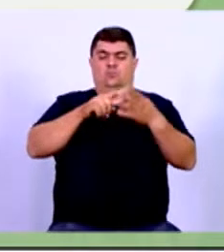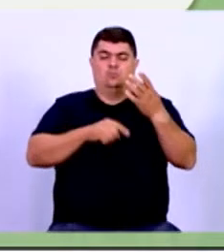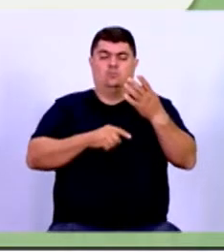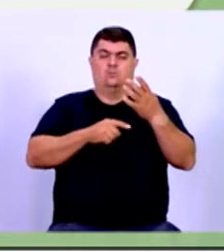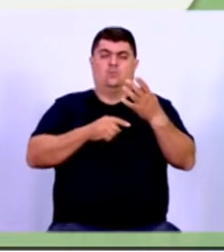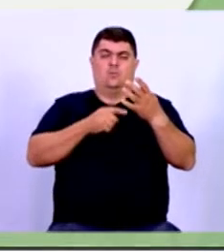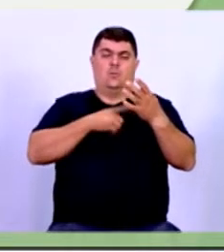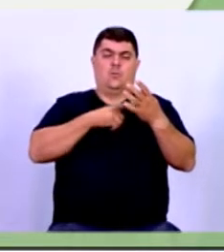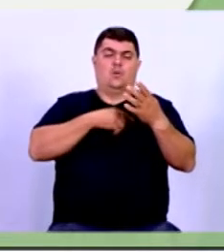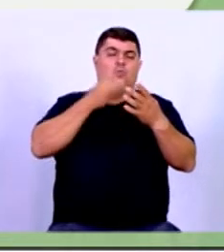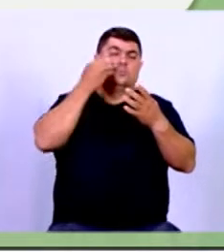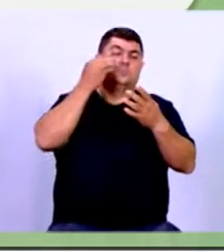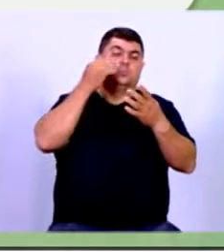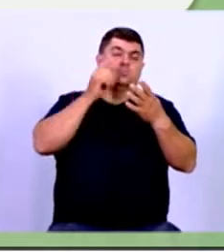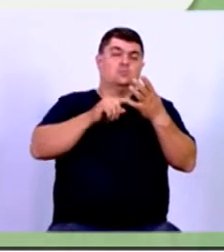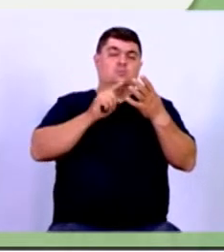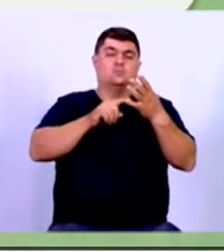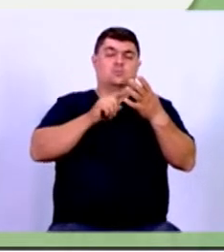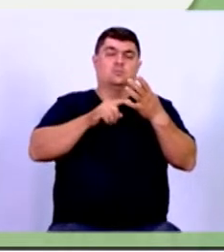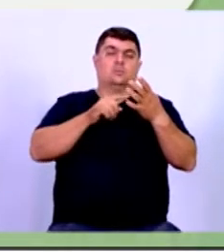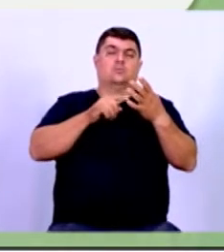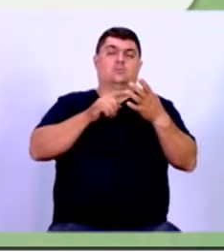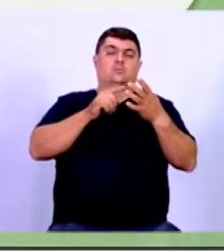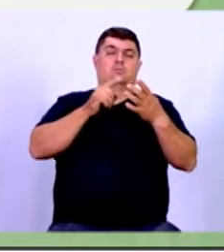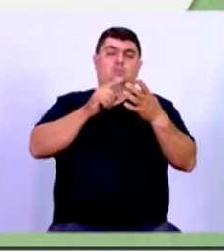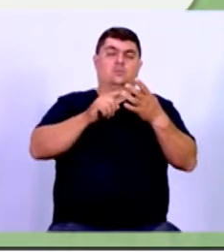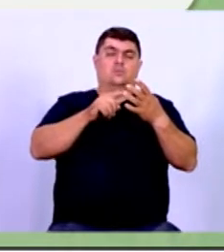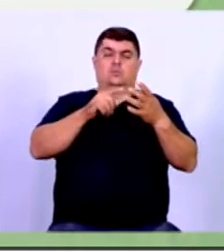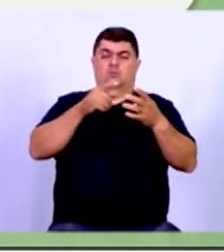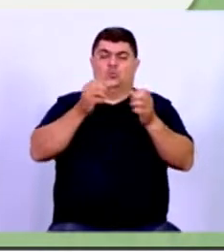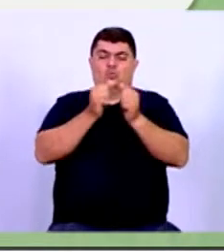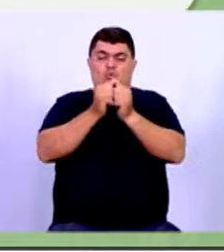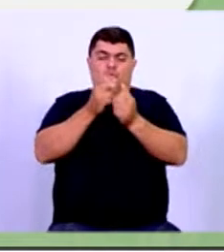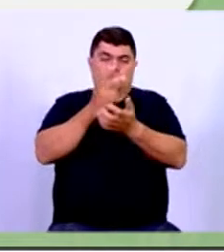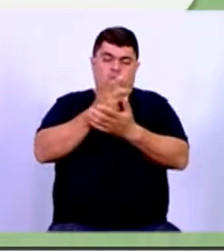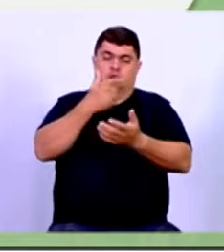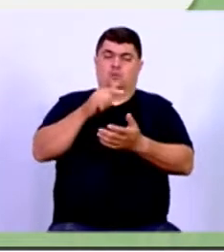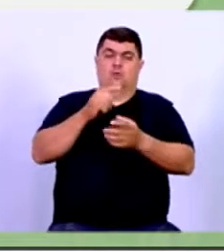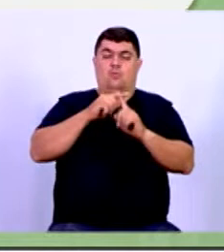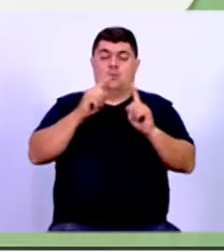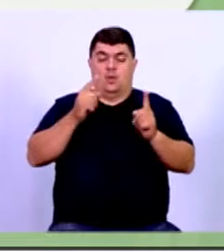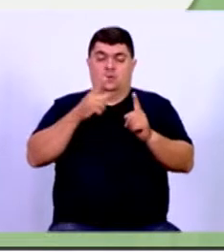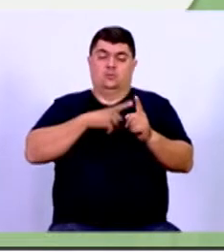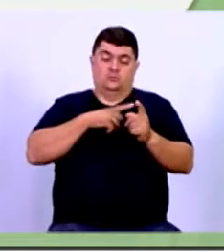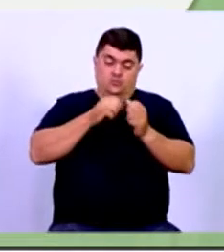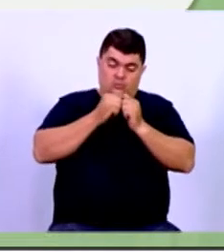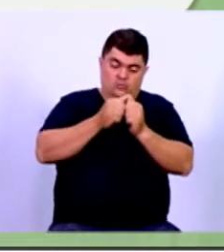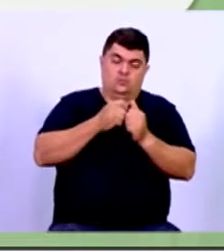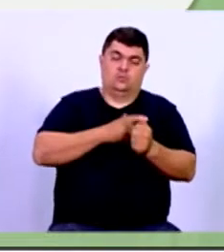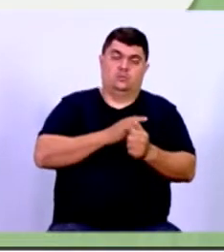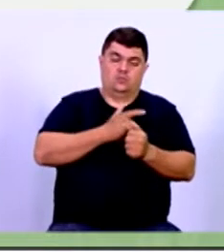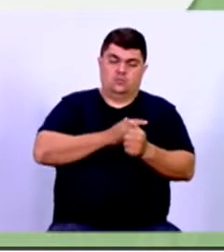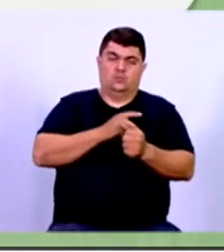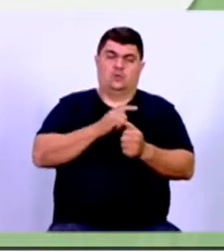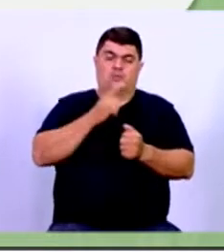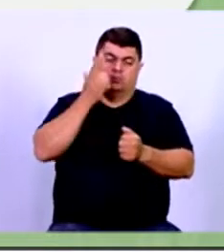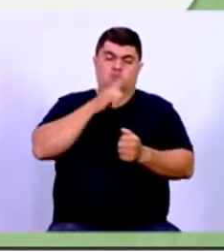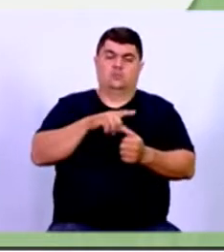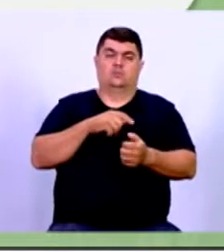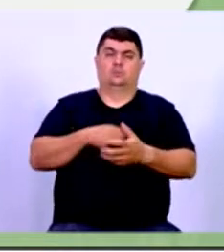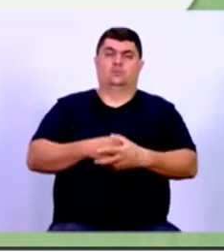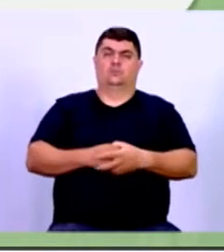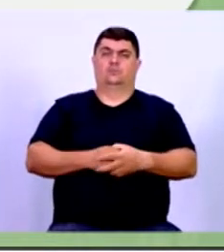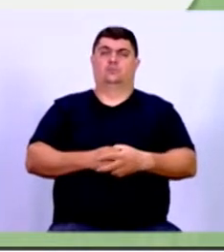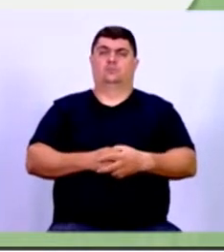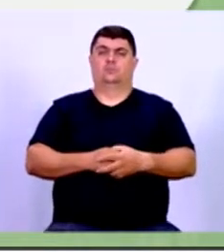agentes. O agente de integração nem sempre faz parte desse processo, mas quando ele atua, as chances e o processo de estágio tende a ser